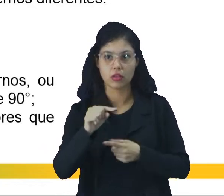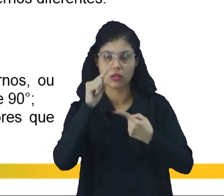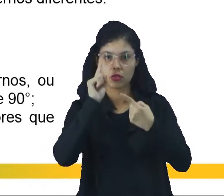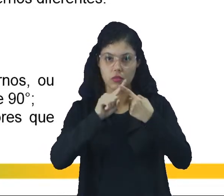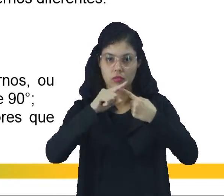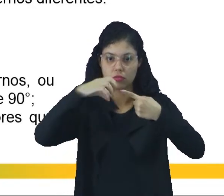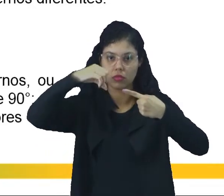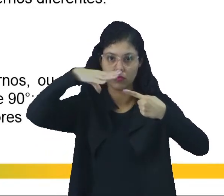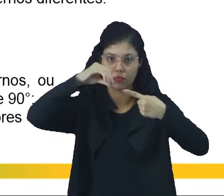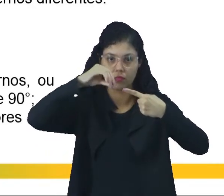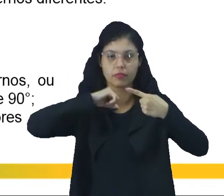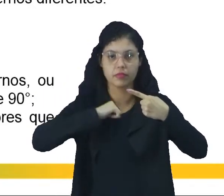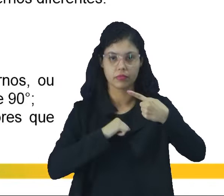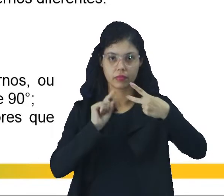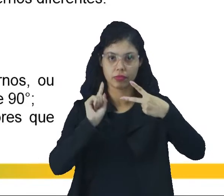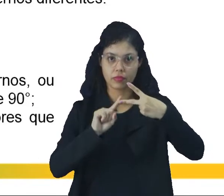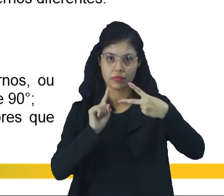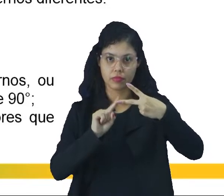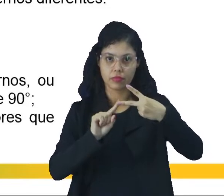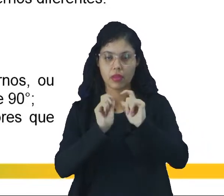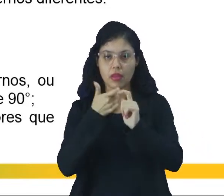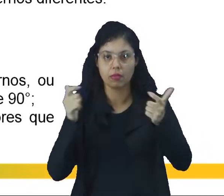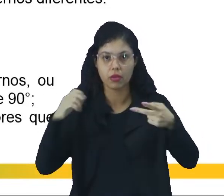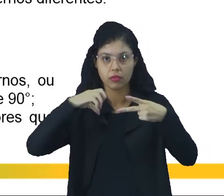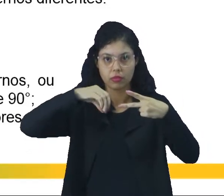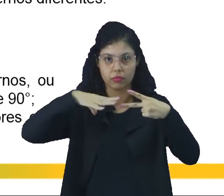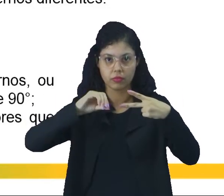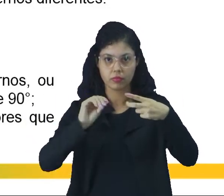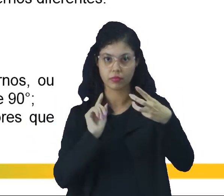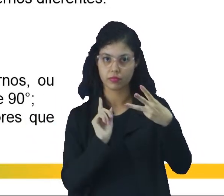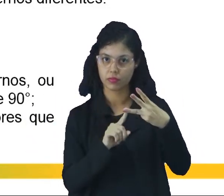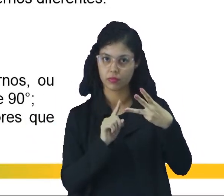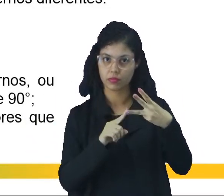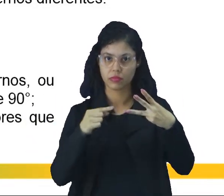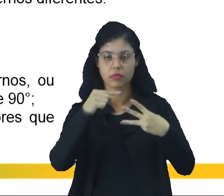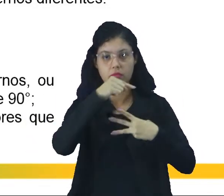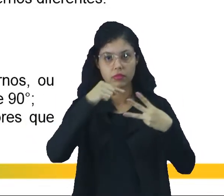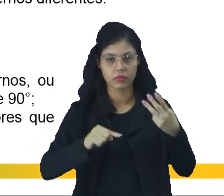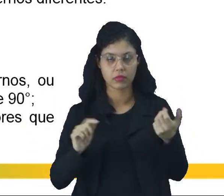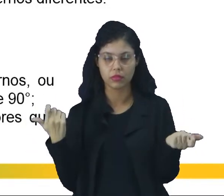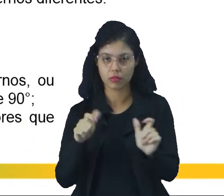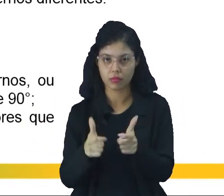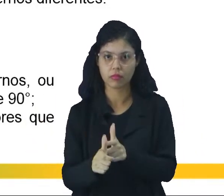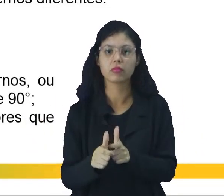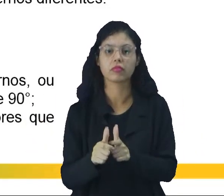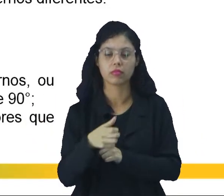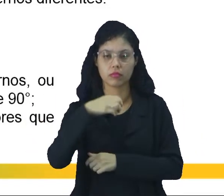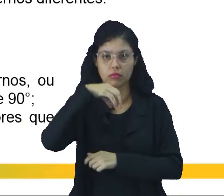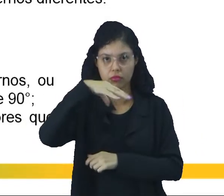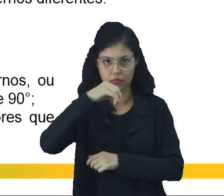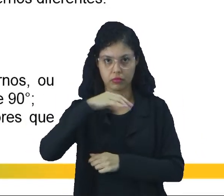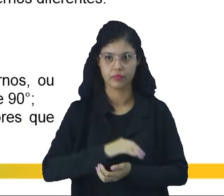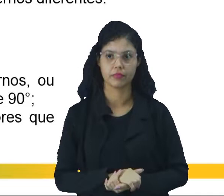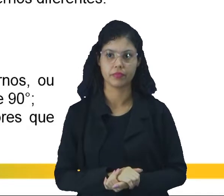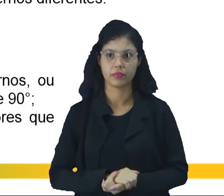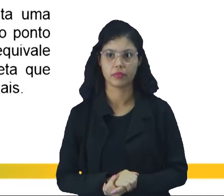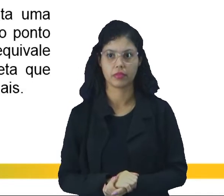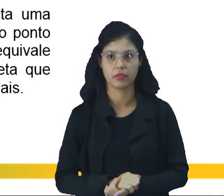de 90, um ângulo maior que 90 e aqui os 3 são menores que 90 graus,